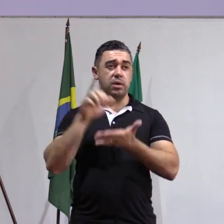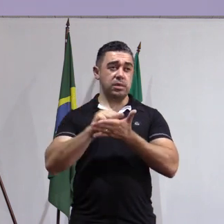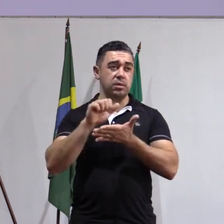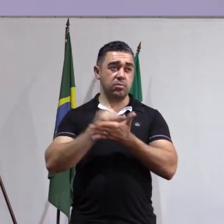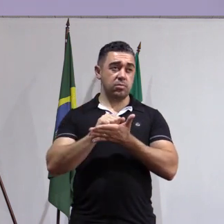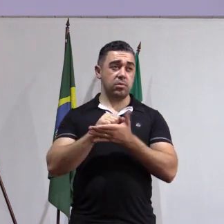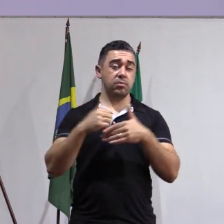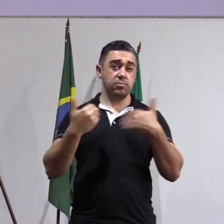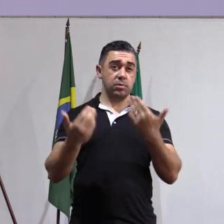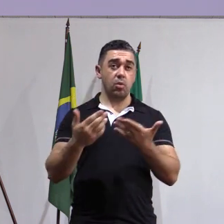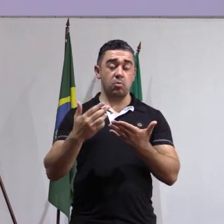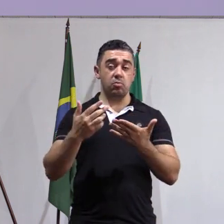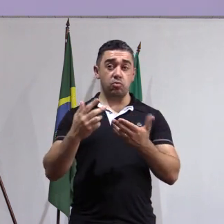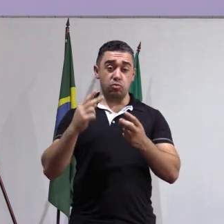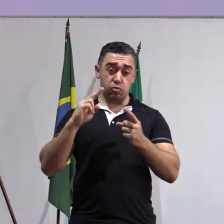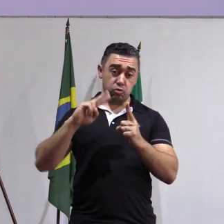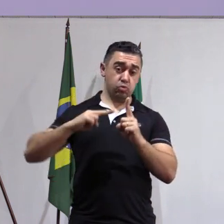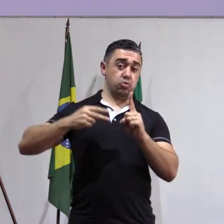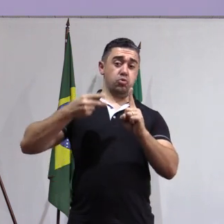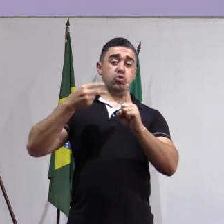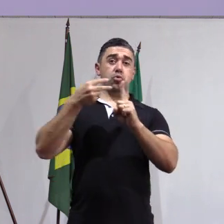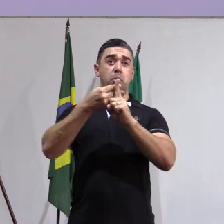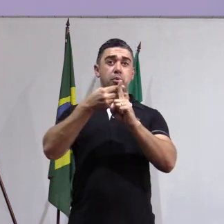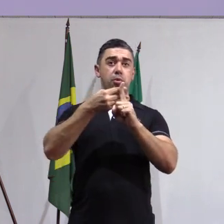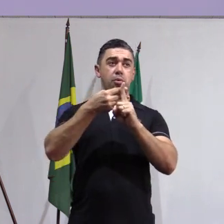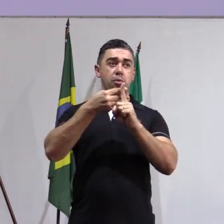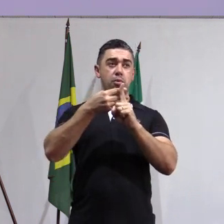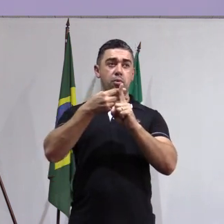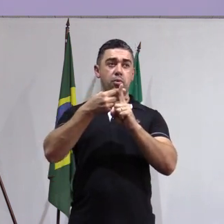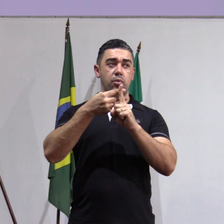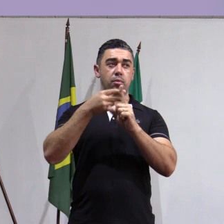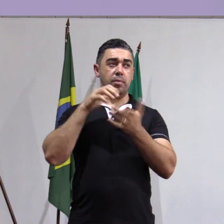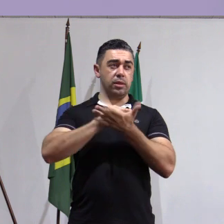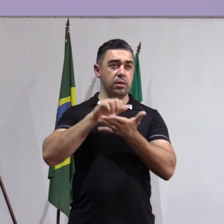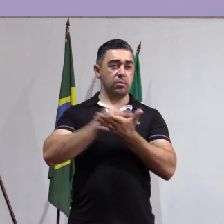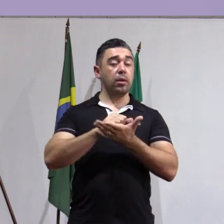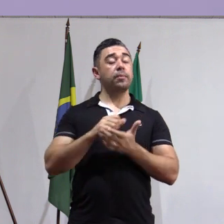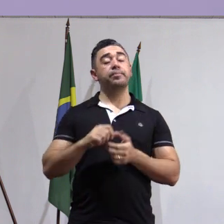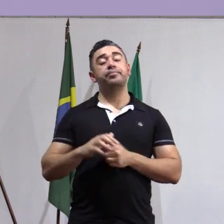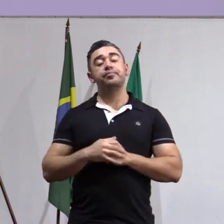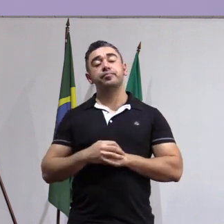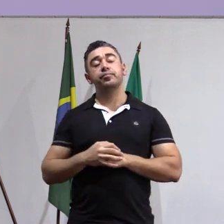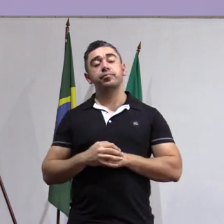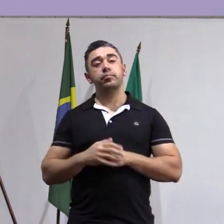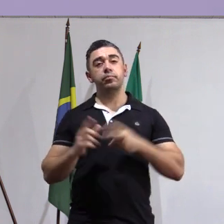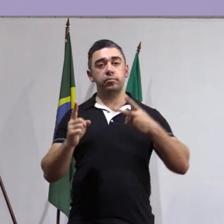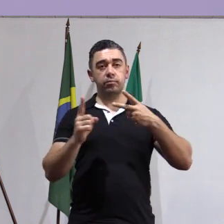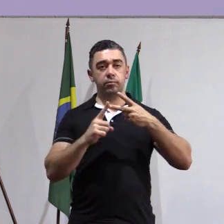Ou seja, dobramos em relação à democratização. Dobramos. Em relação à